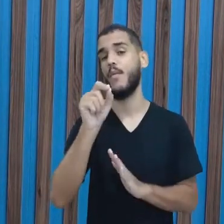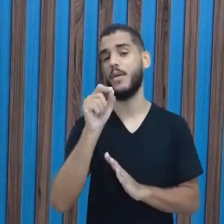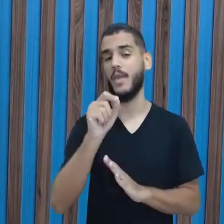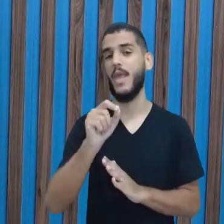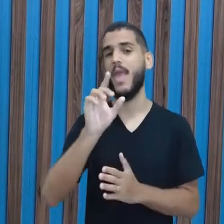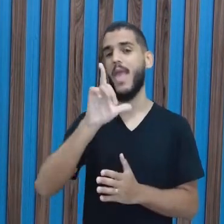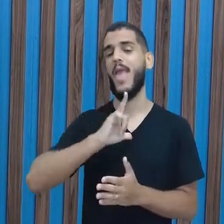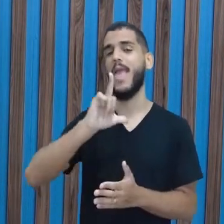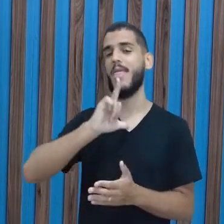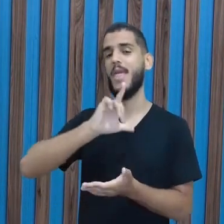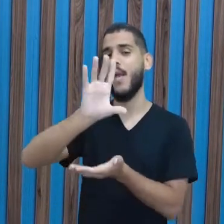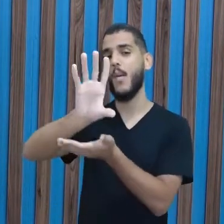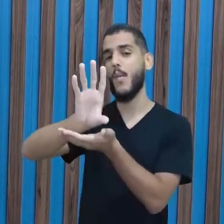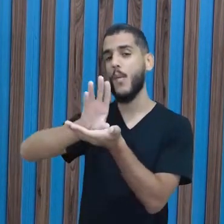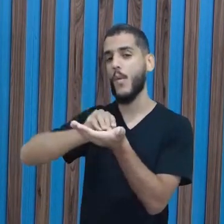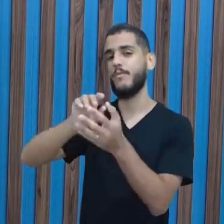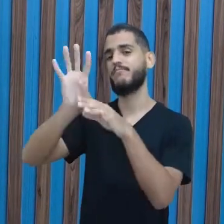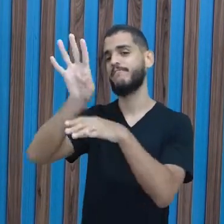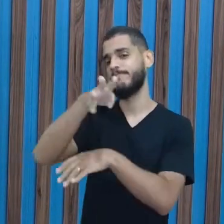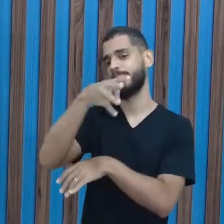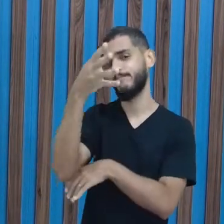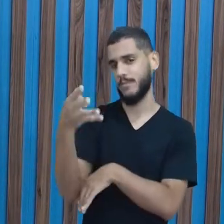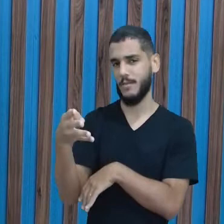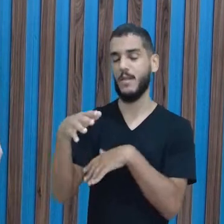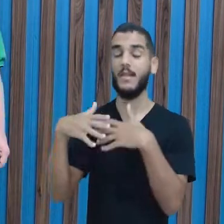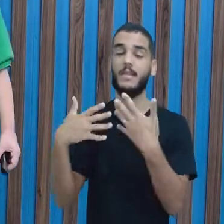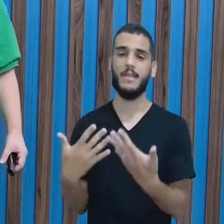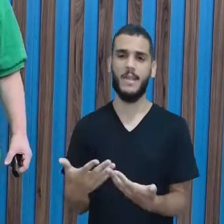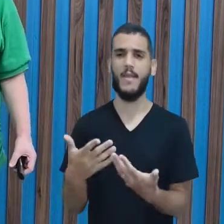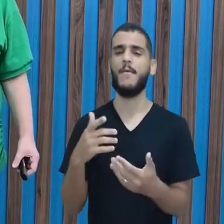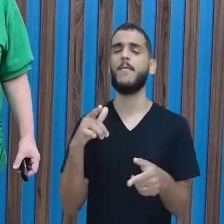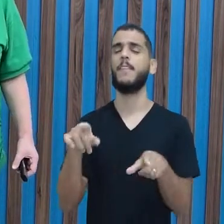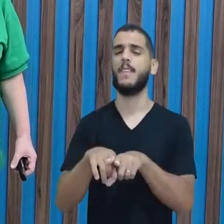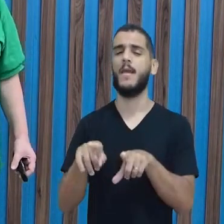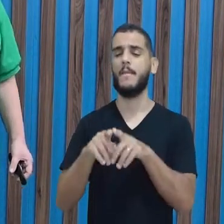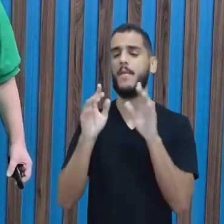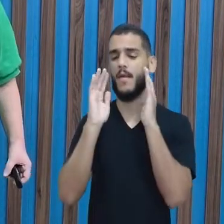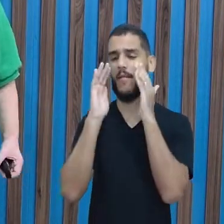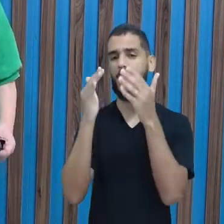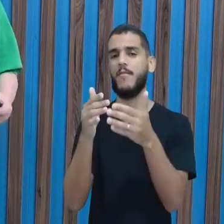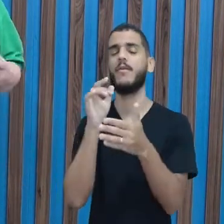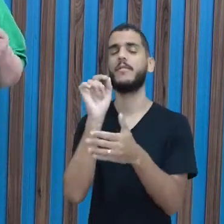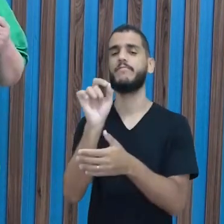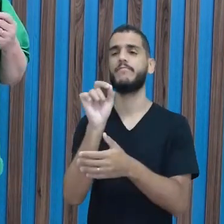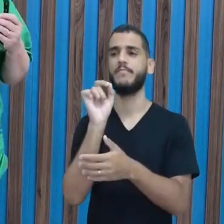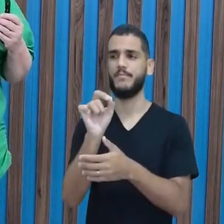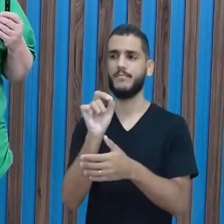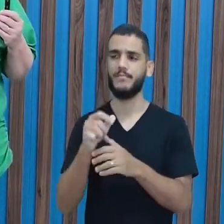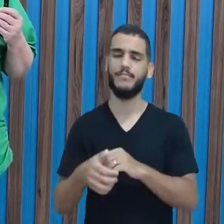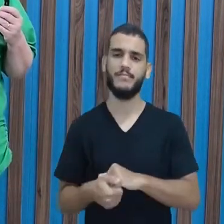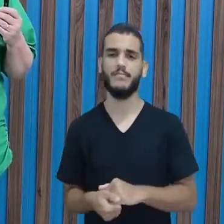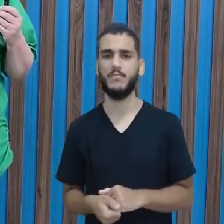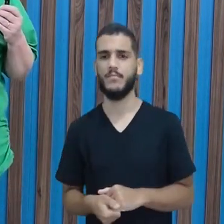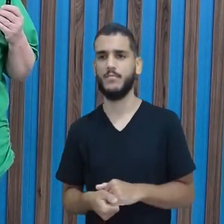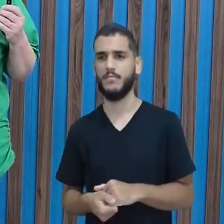aqui, tá? Vem dessa ideia e vai trabalhar justamente